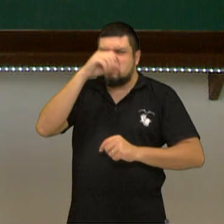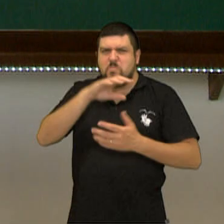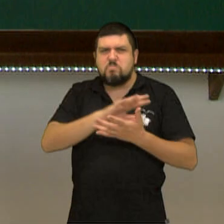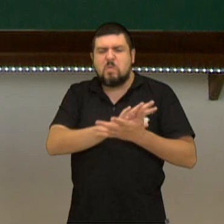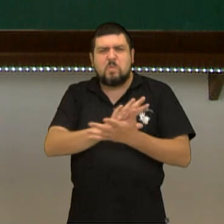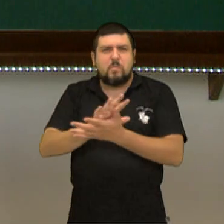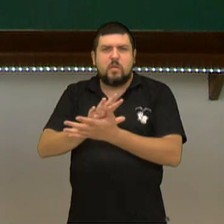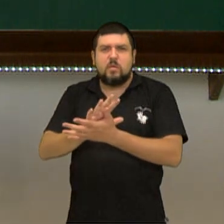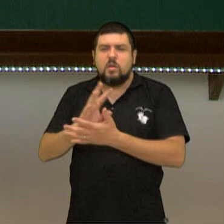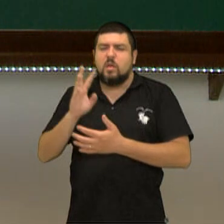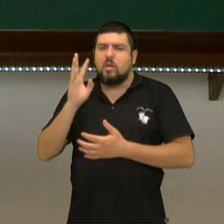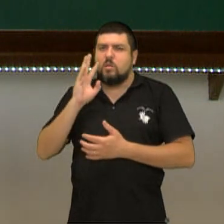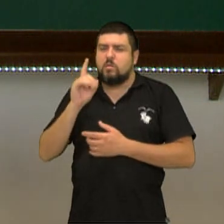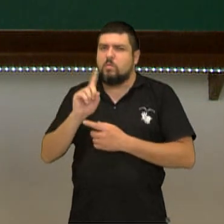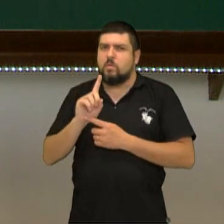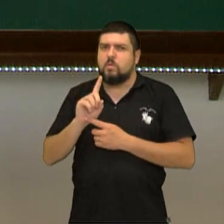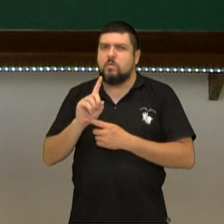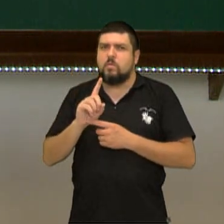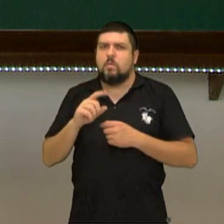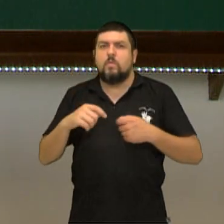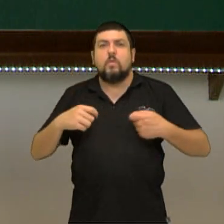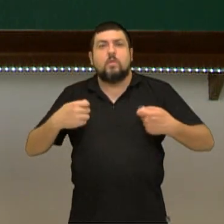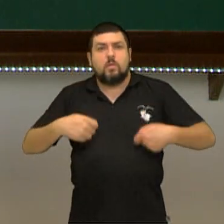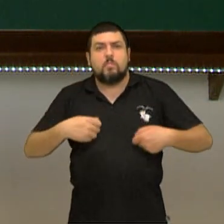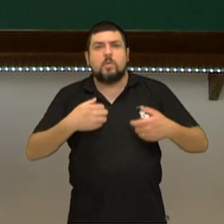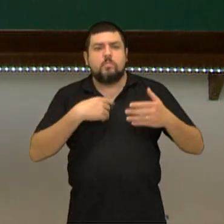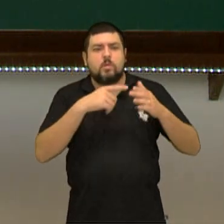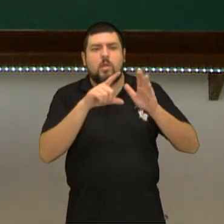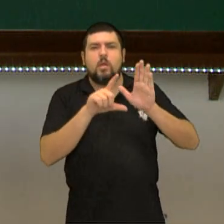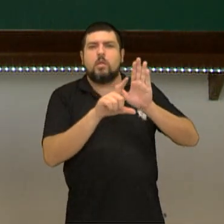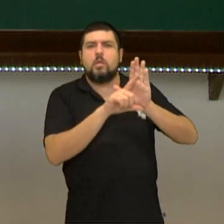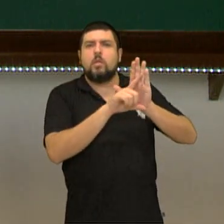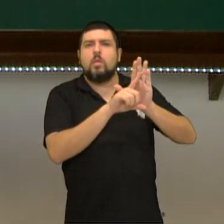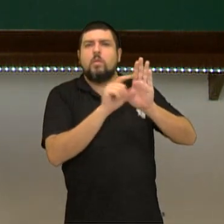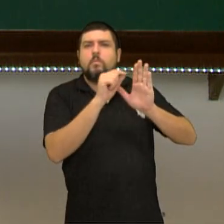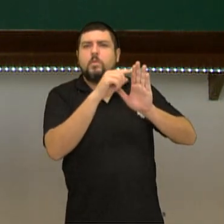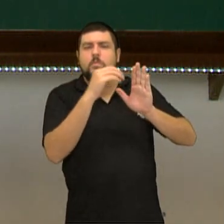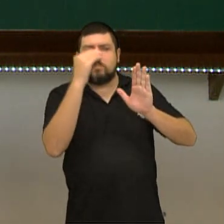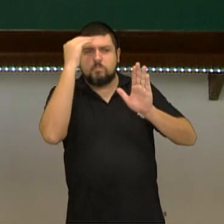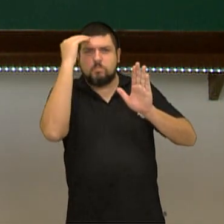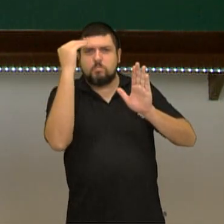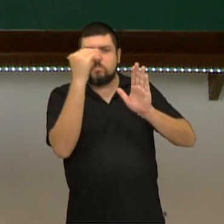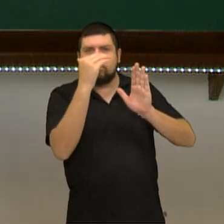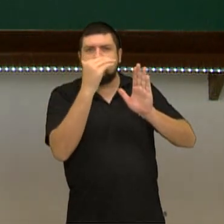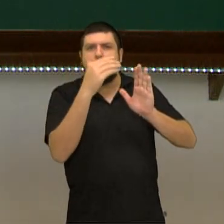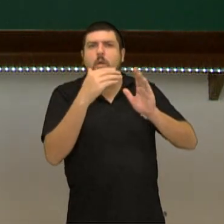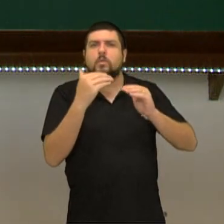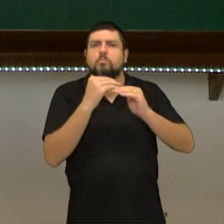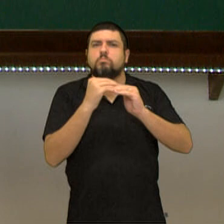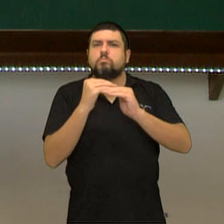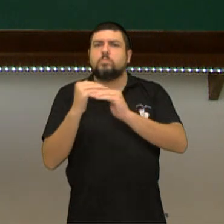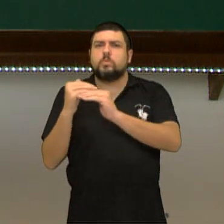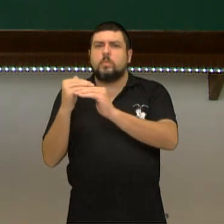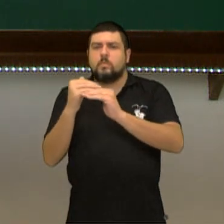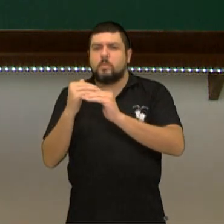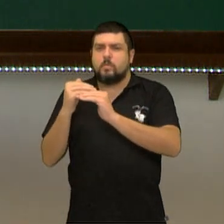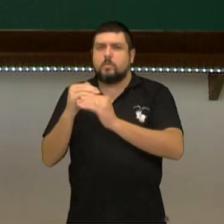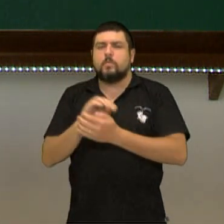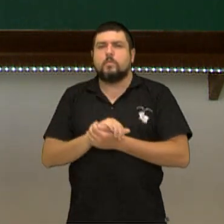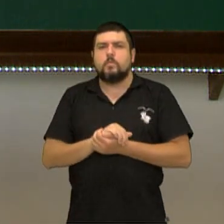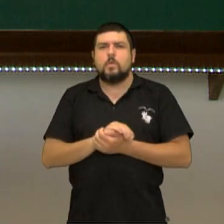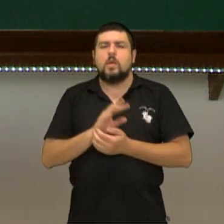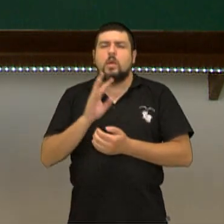tem que ter, né, um parâmetro, né, ao qual ele é, digamos assim, ao qual cabe a todos os cidadãos. Então, é muito bacana esse